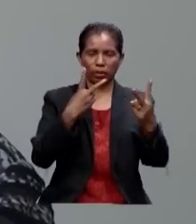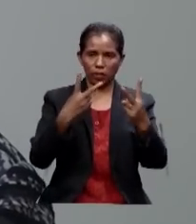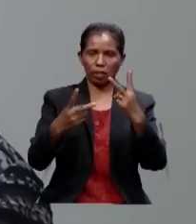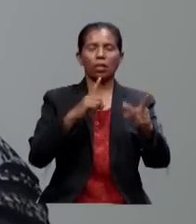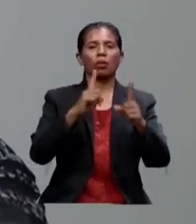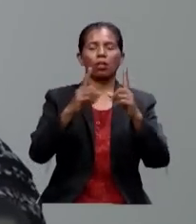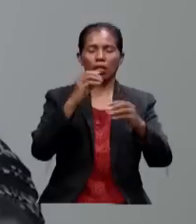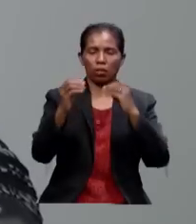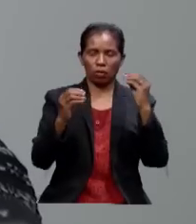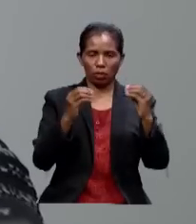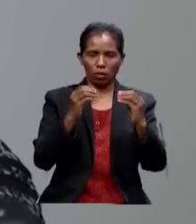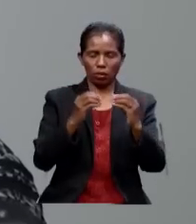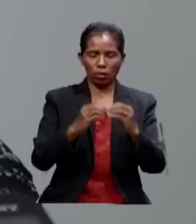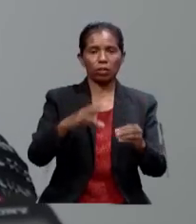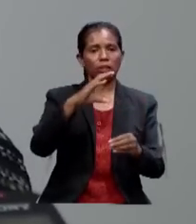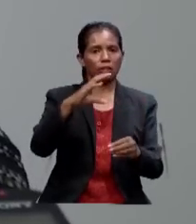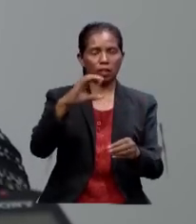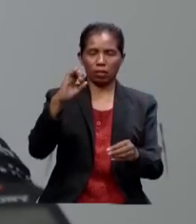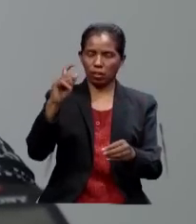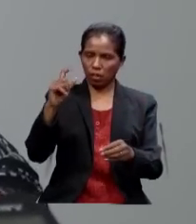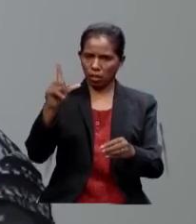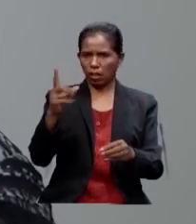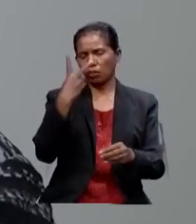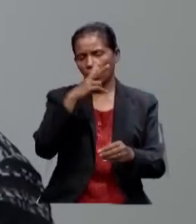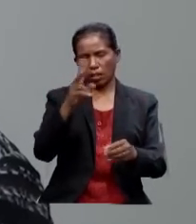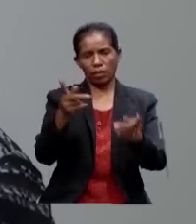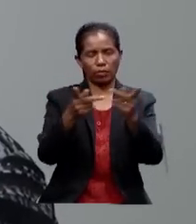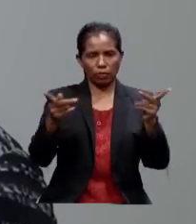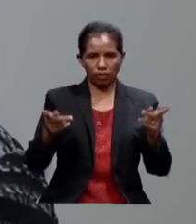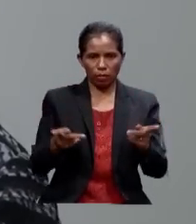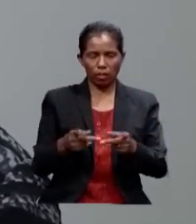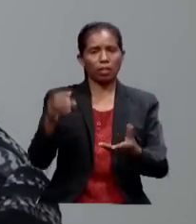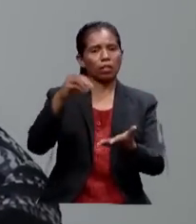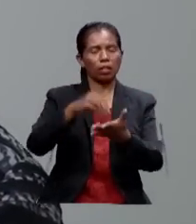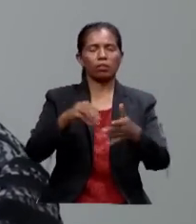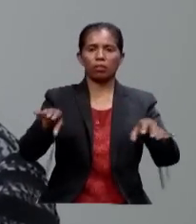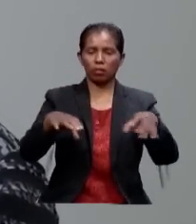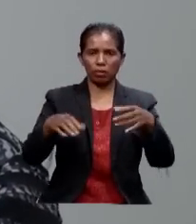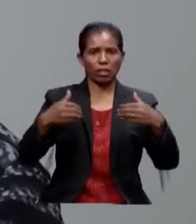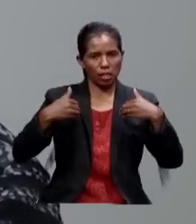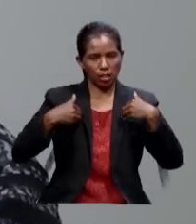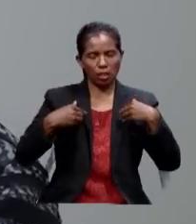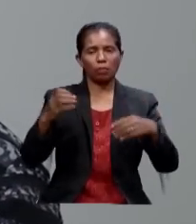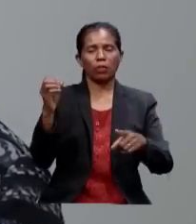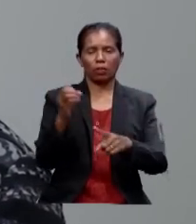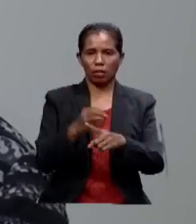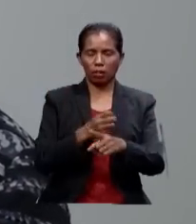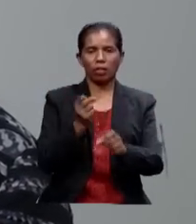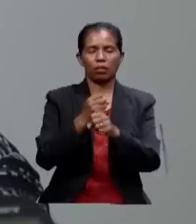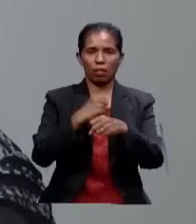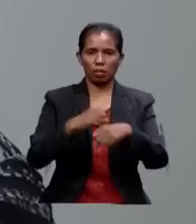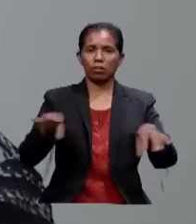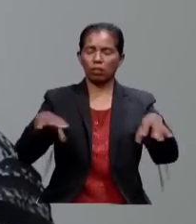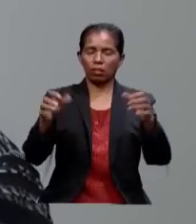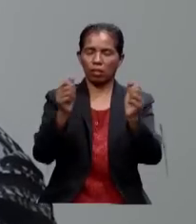ho kamera komersiu atu hare area ba ia investimento ne be ia possibilidade atu halo relasaun